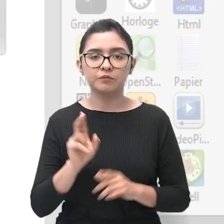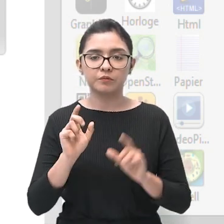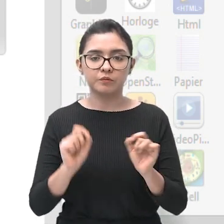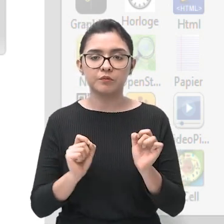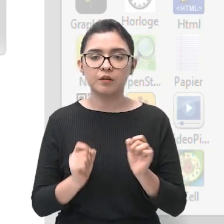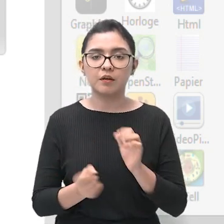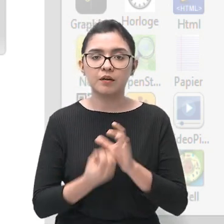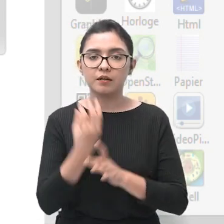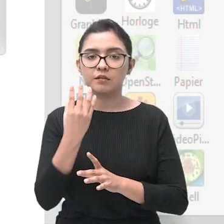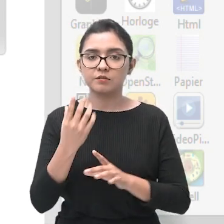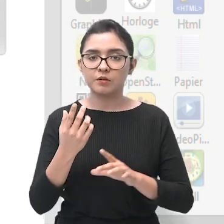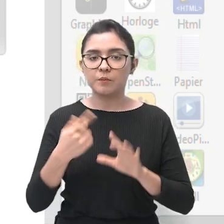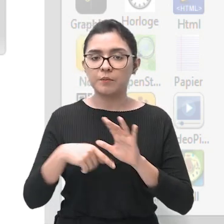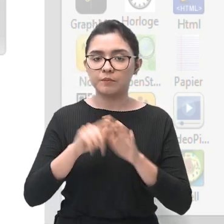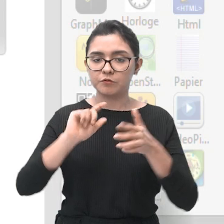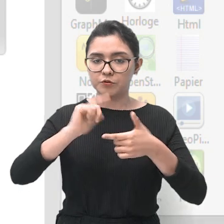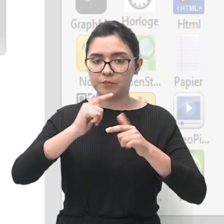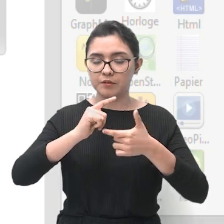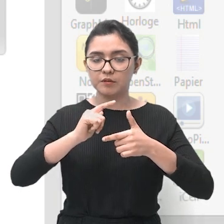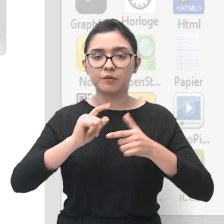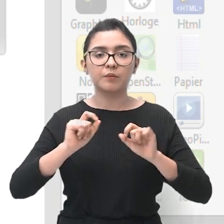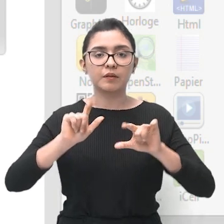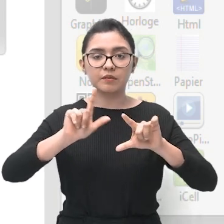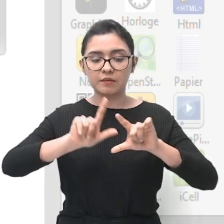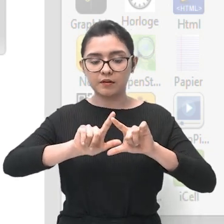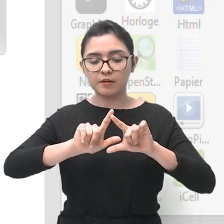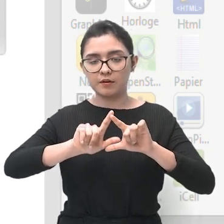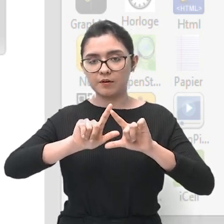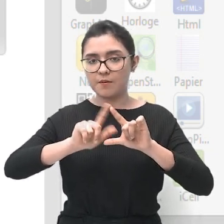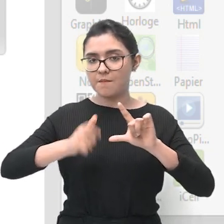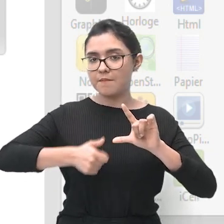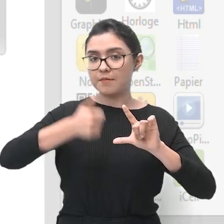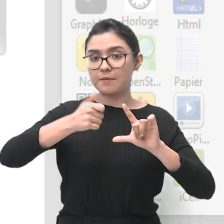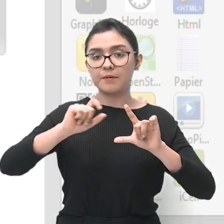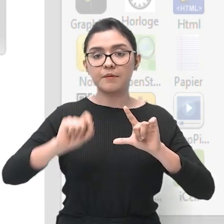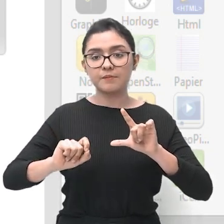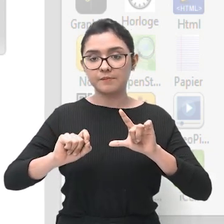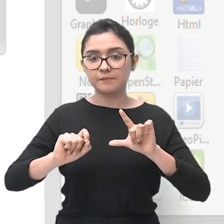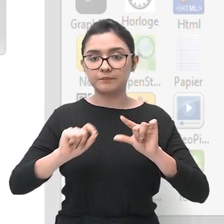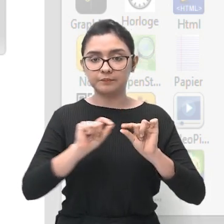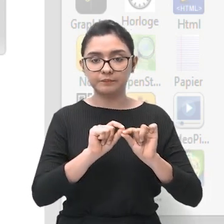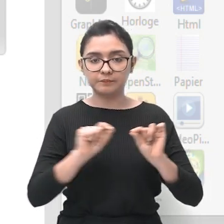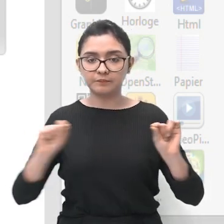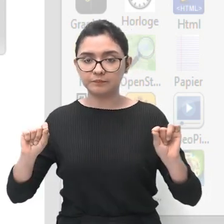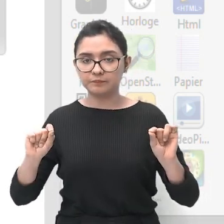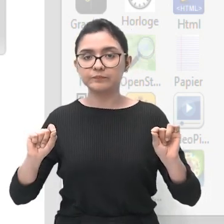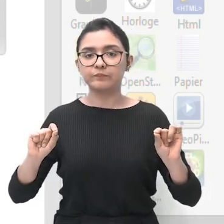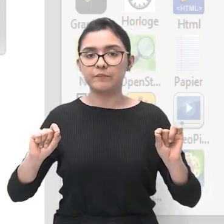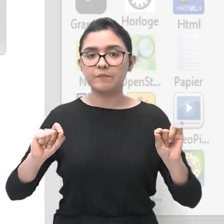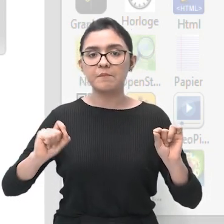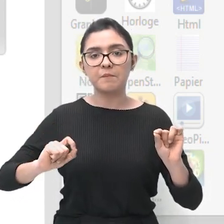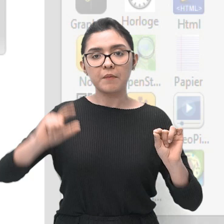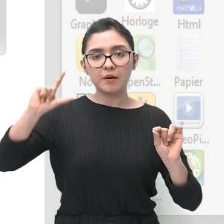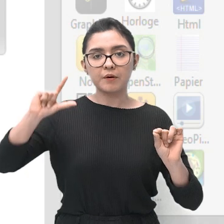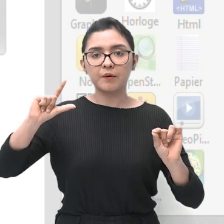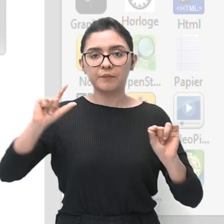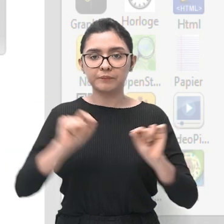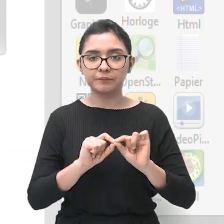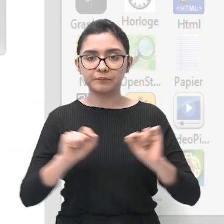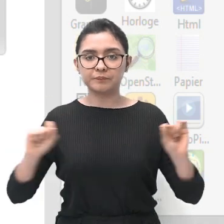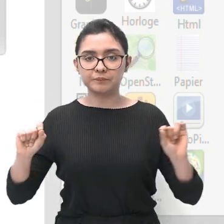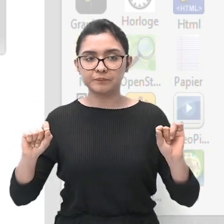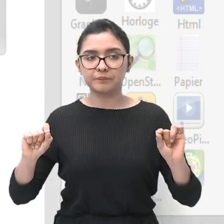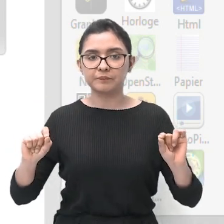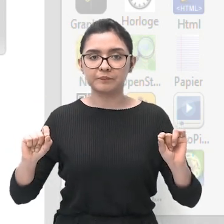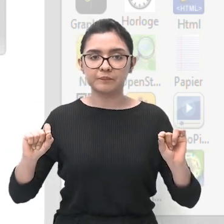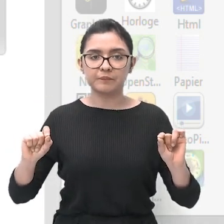construção geométrica, o nosso triângulo. Então, o primeiro passo, nós traçamos o maior segmento dado. A gente